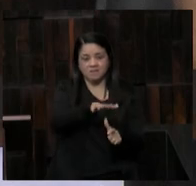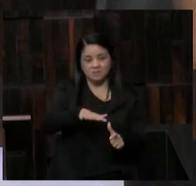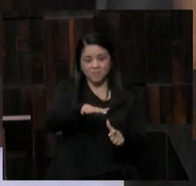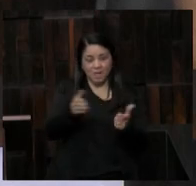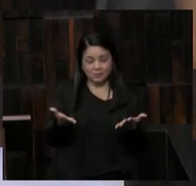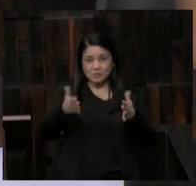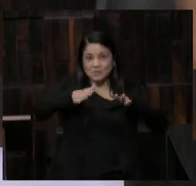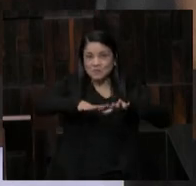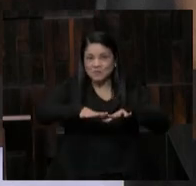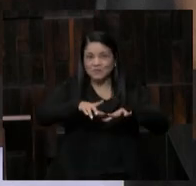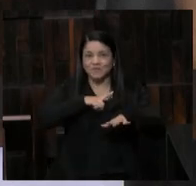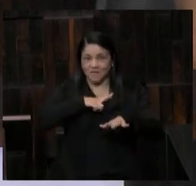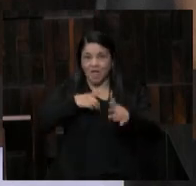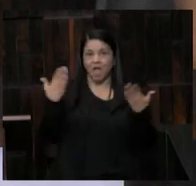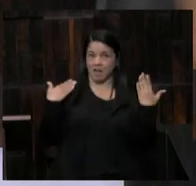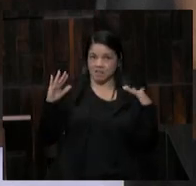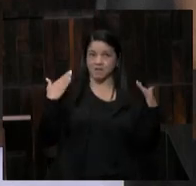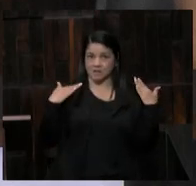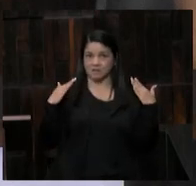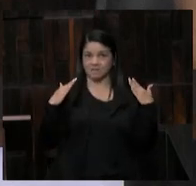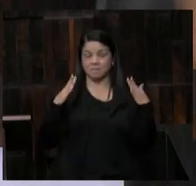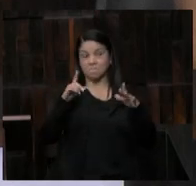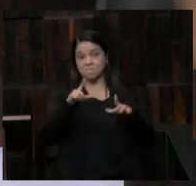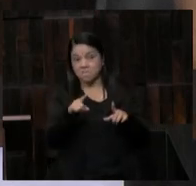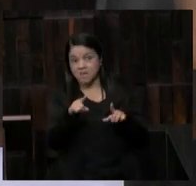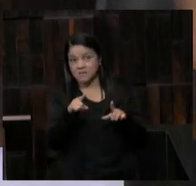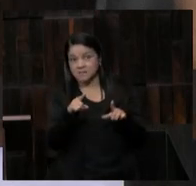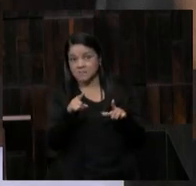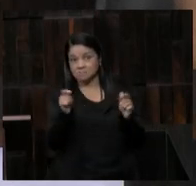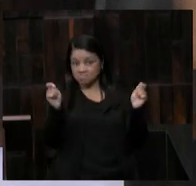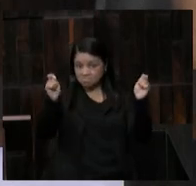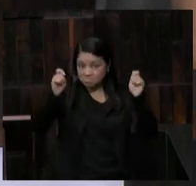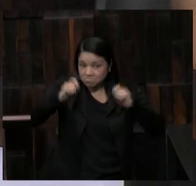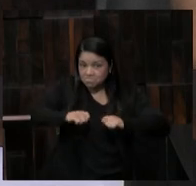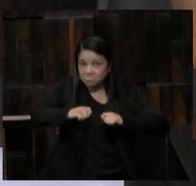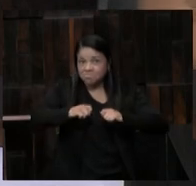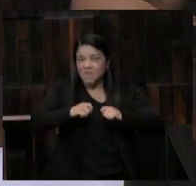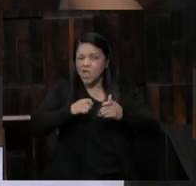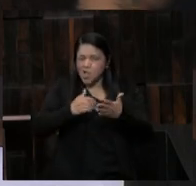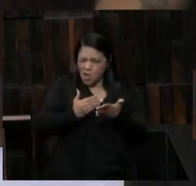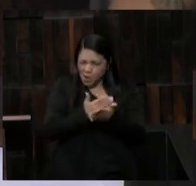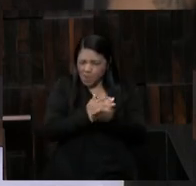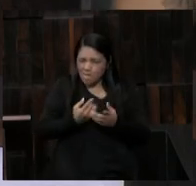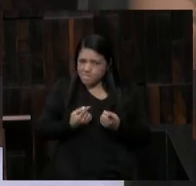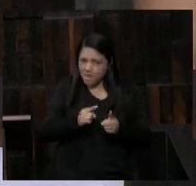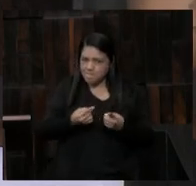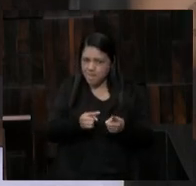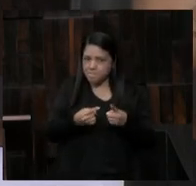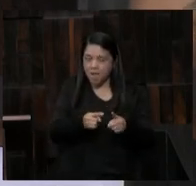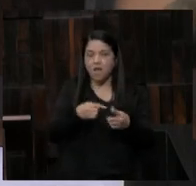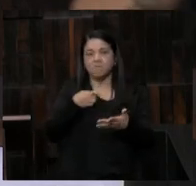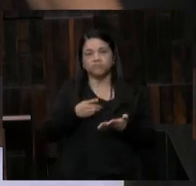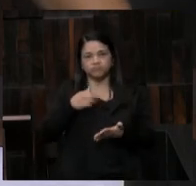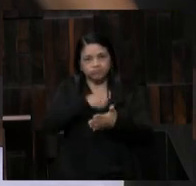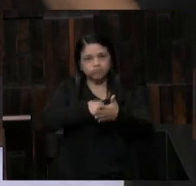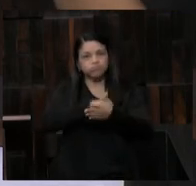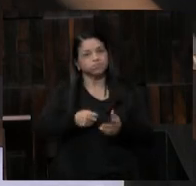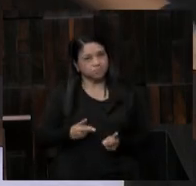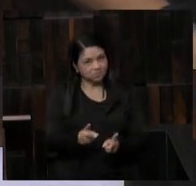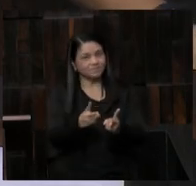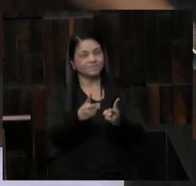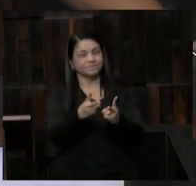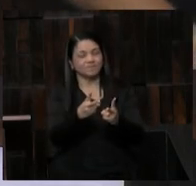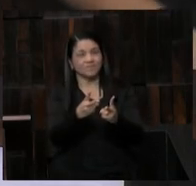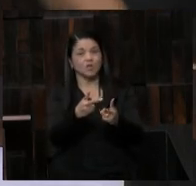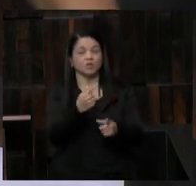inclusivo. Isso é alegria, claro, e agora tem que se potencializar, a gente tem que incomodar cada vez mais e continuar essa luta que tem sido, como eu